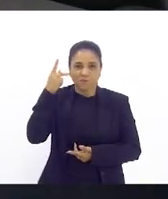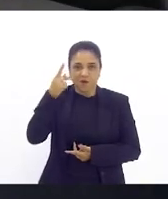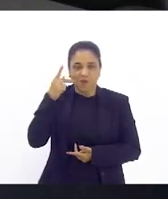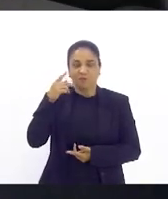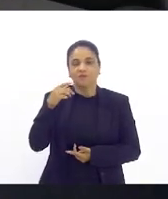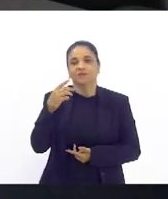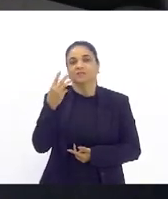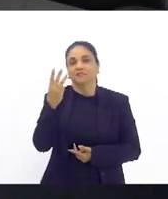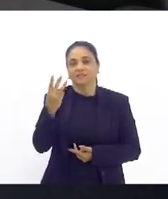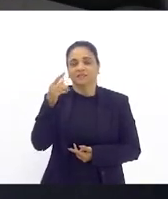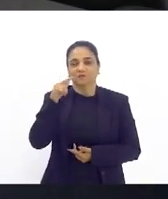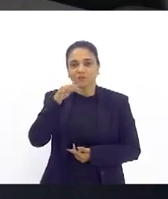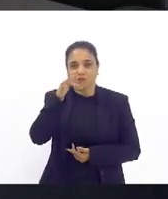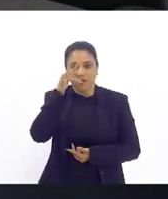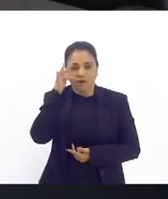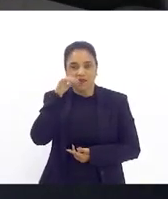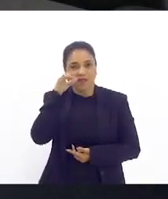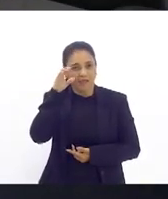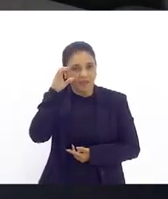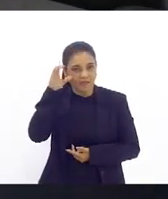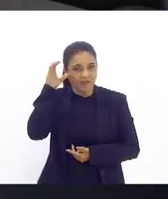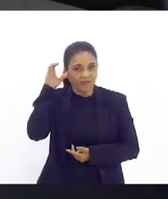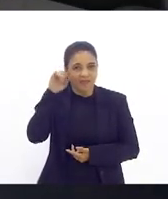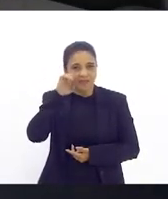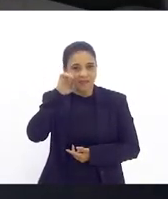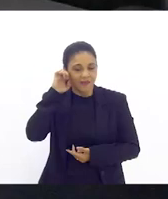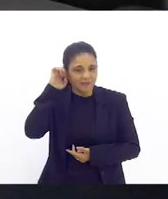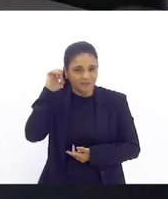finais deputados Jorge Felipe